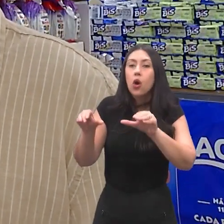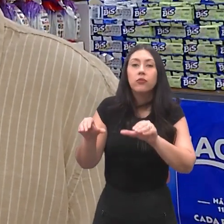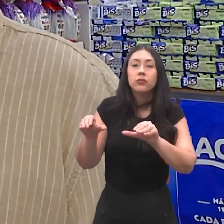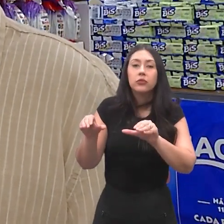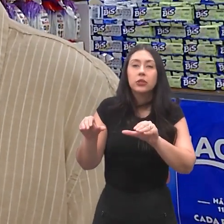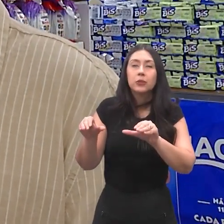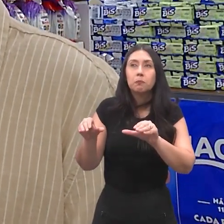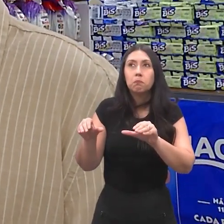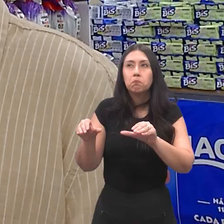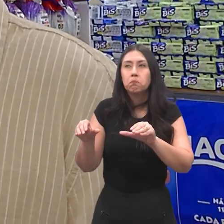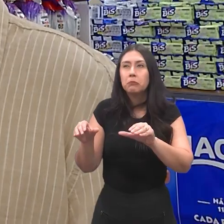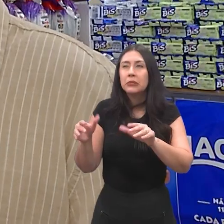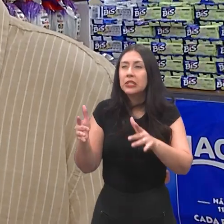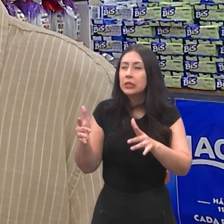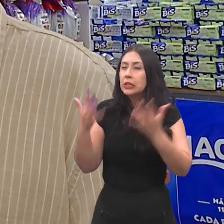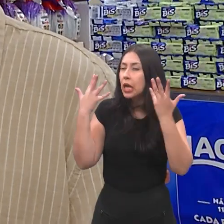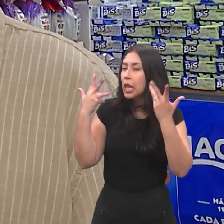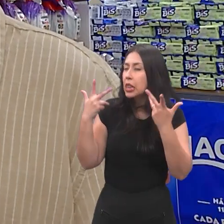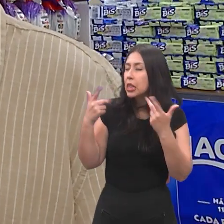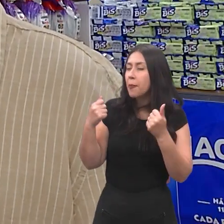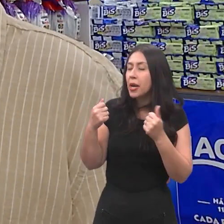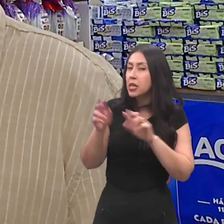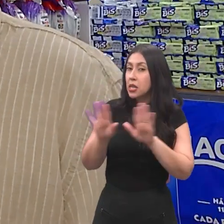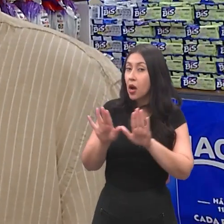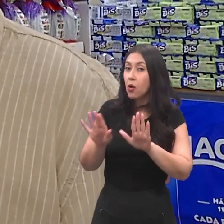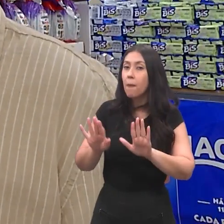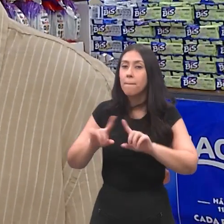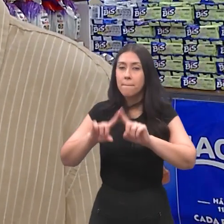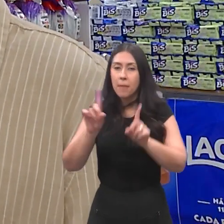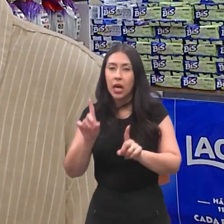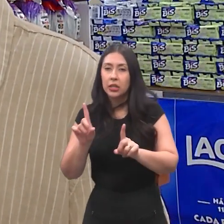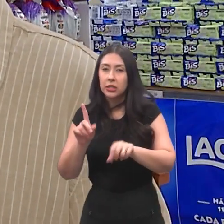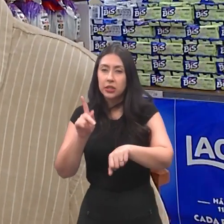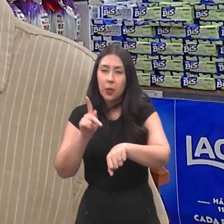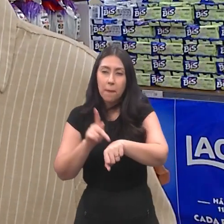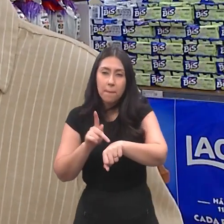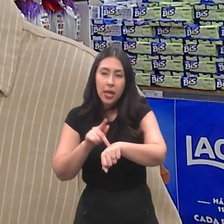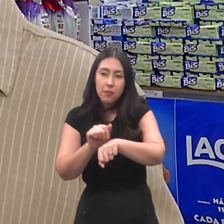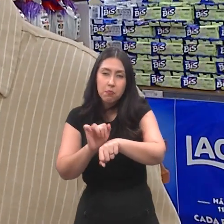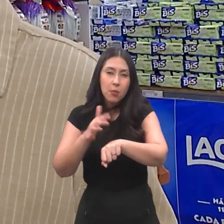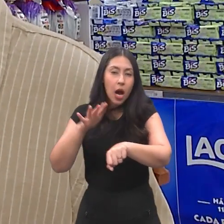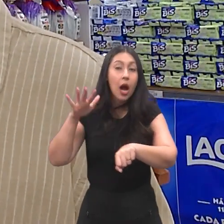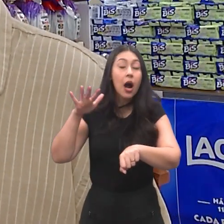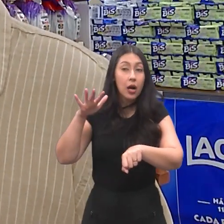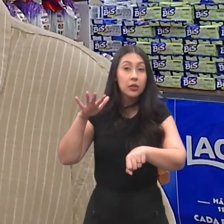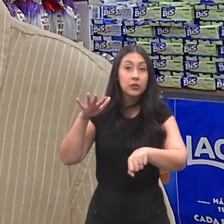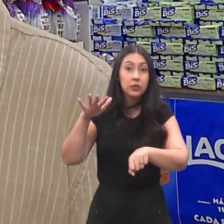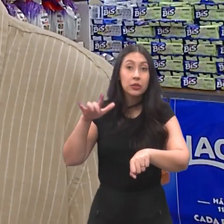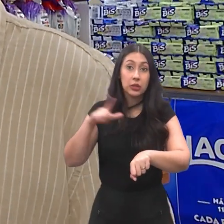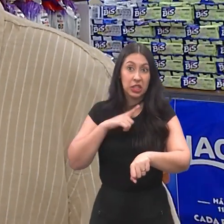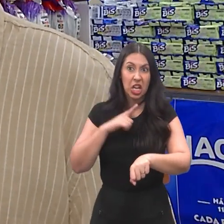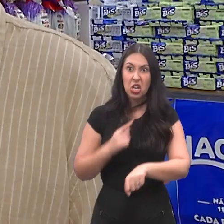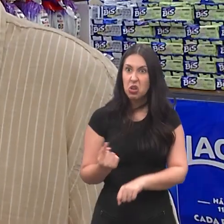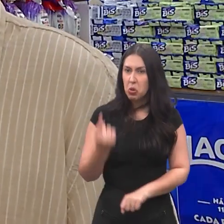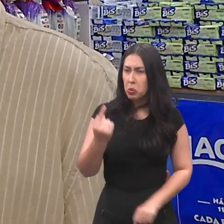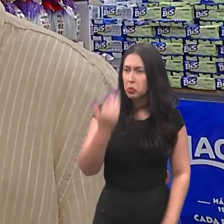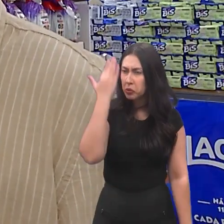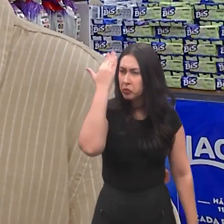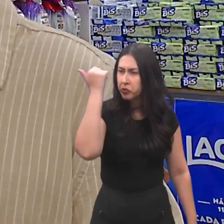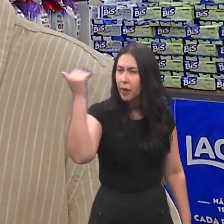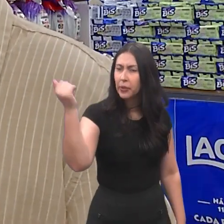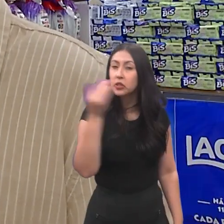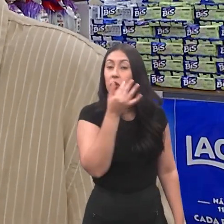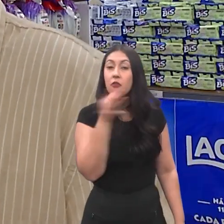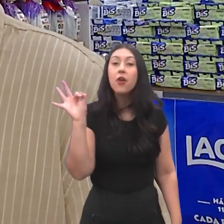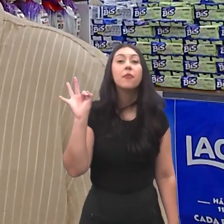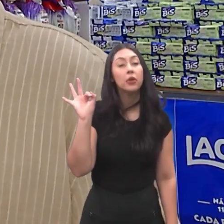como não já de animais, mas fabricados como joias. Fabergé, por exemplo, que é famoso até hoje,